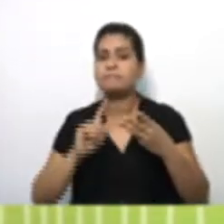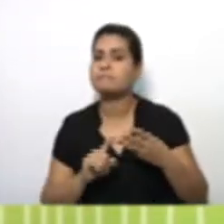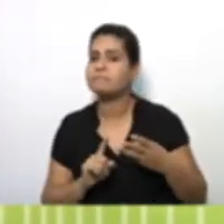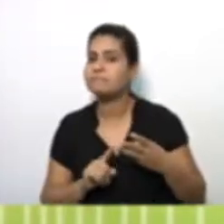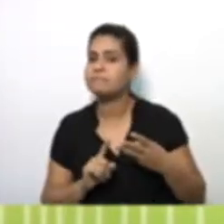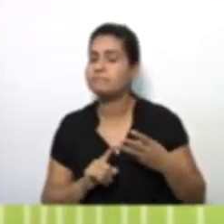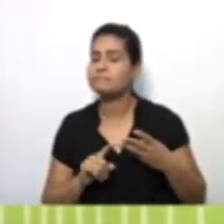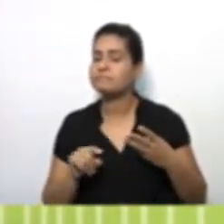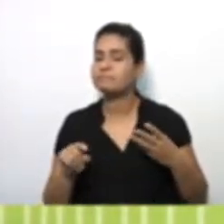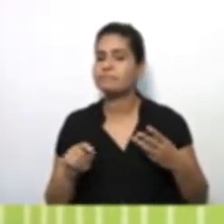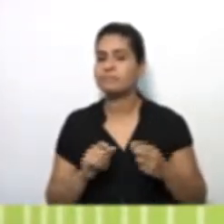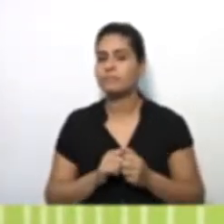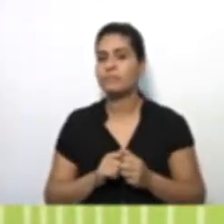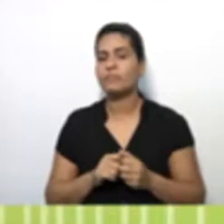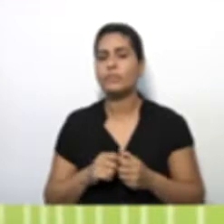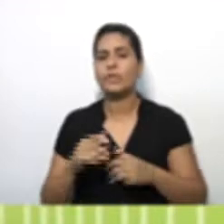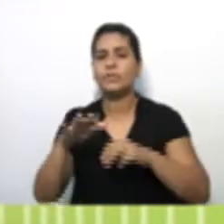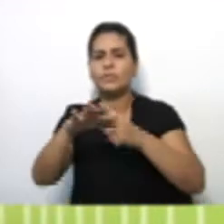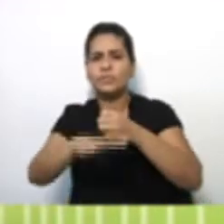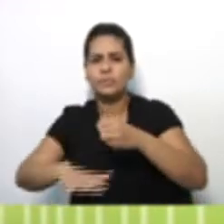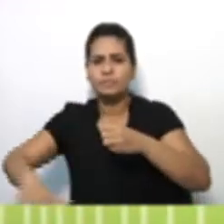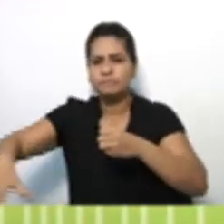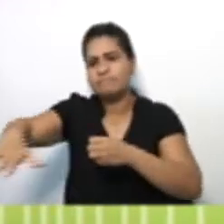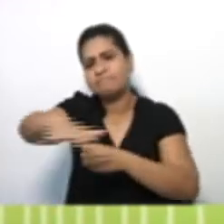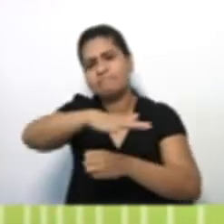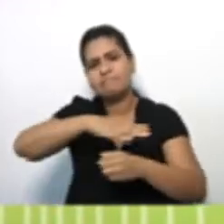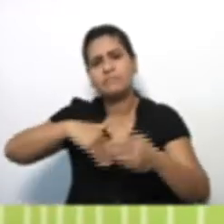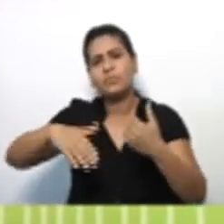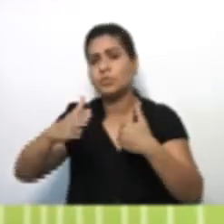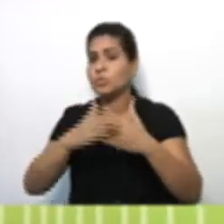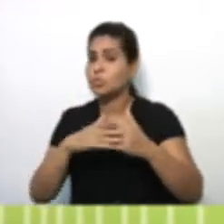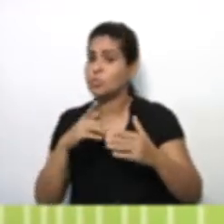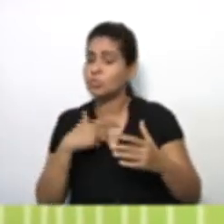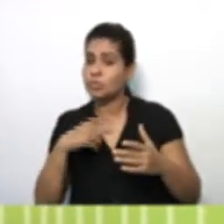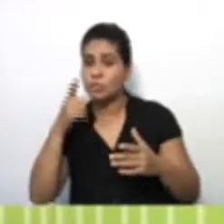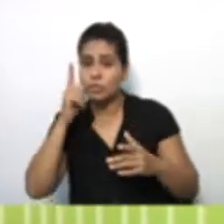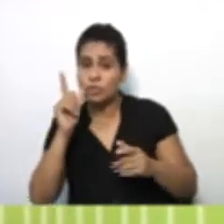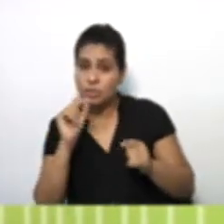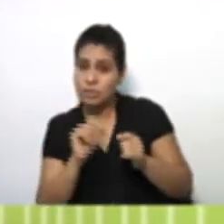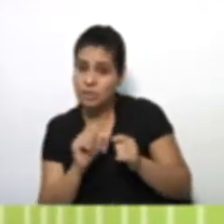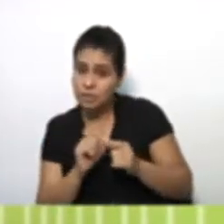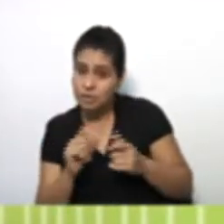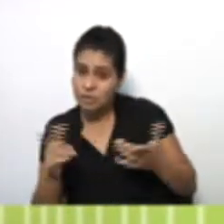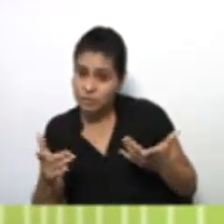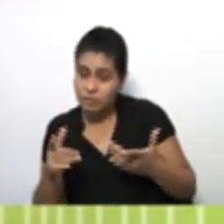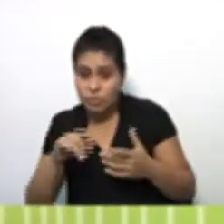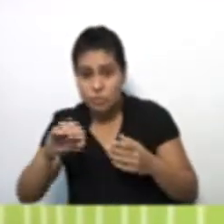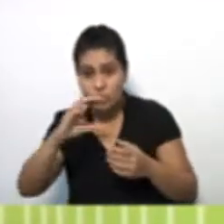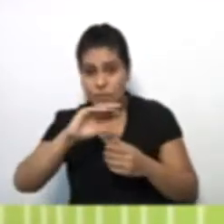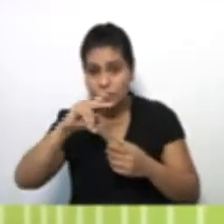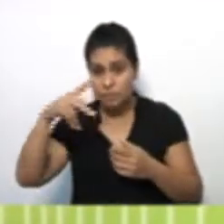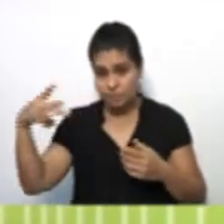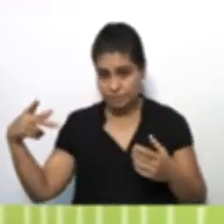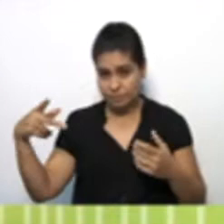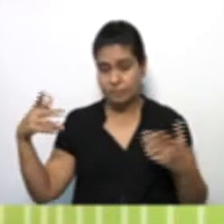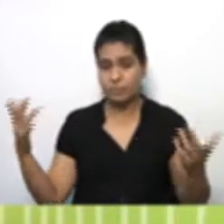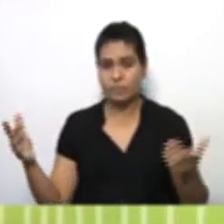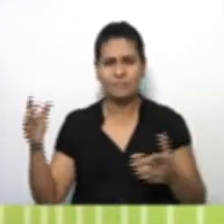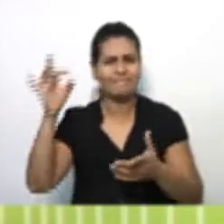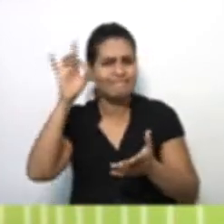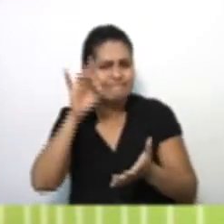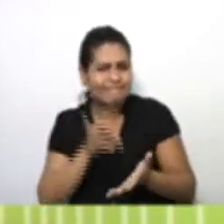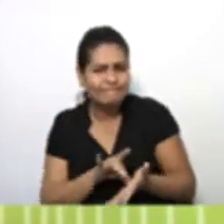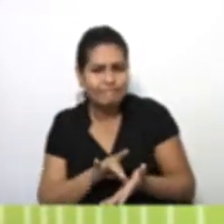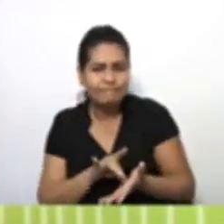aí os fatores externos que influenciavam ou que interferiam. Sua cooperativa, eu tenho certeza